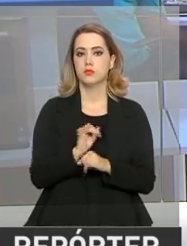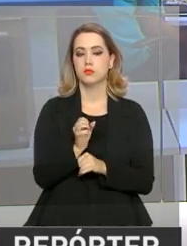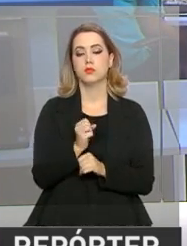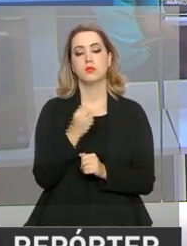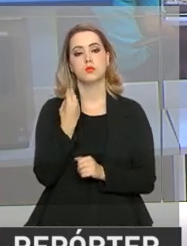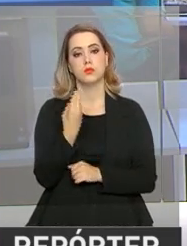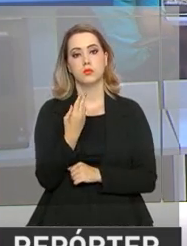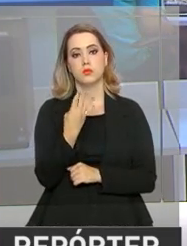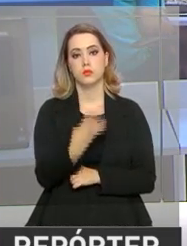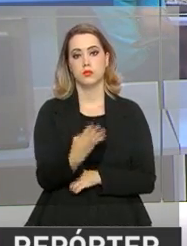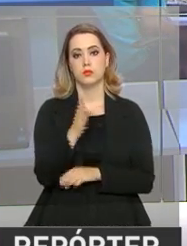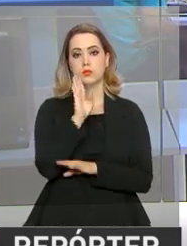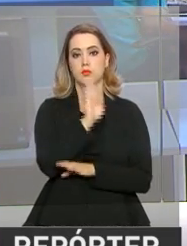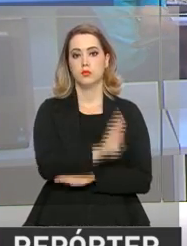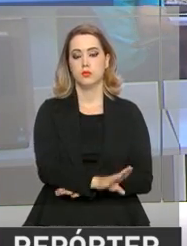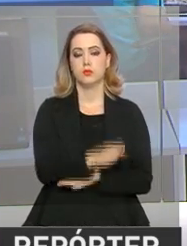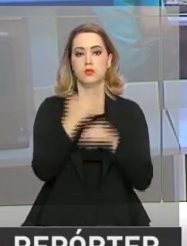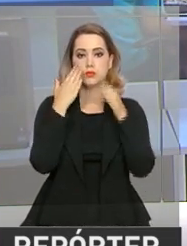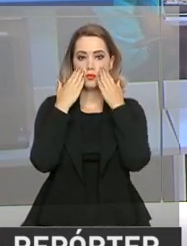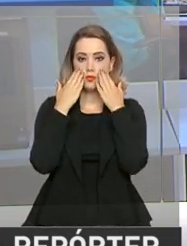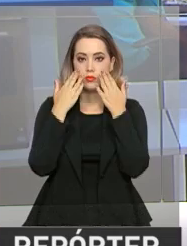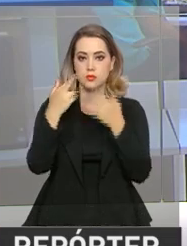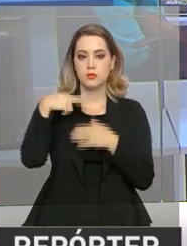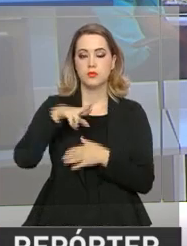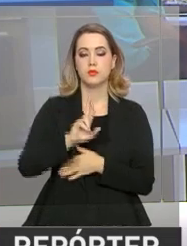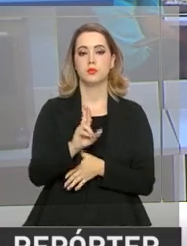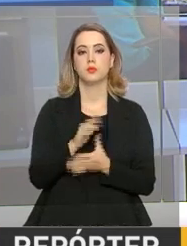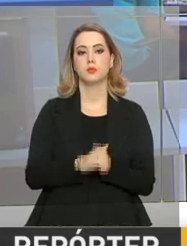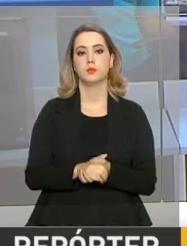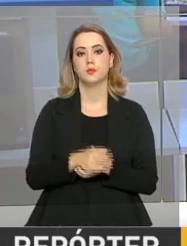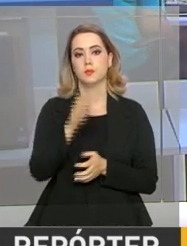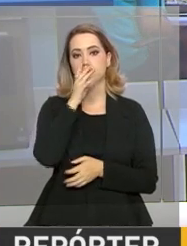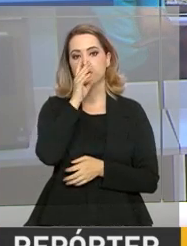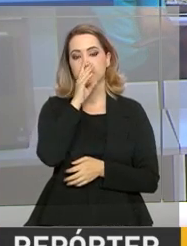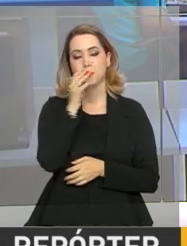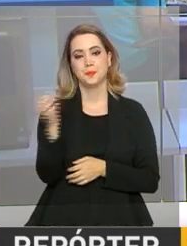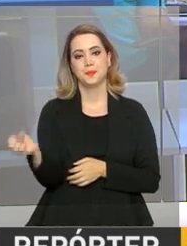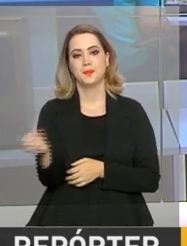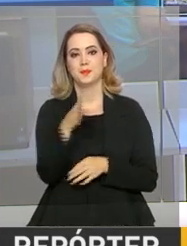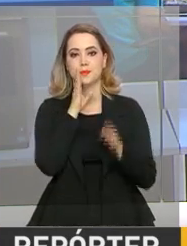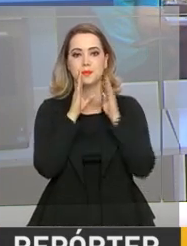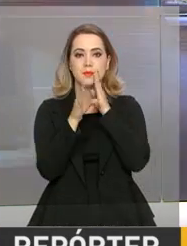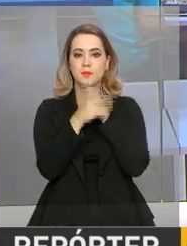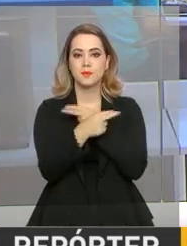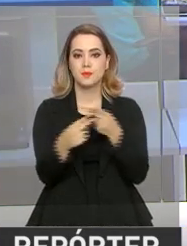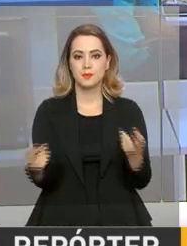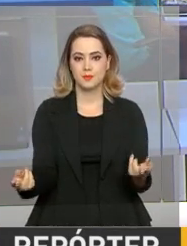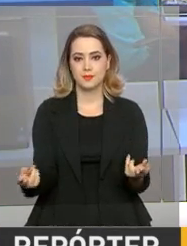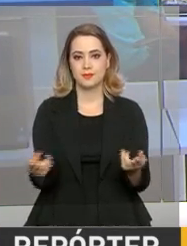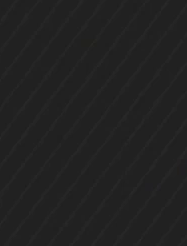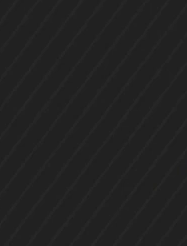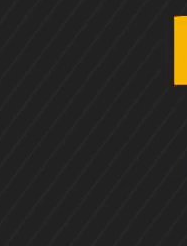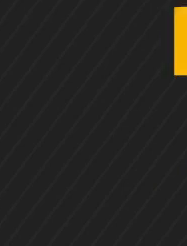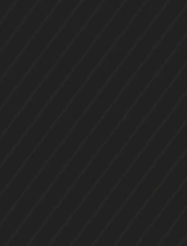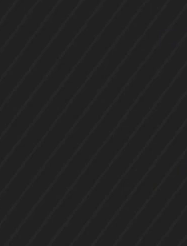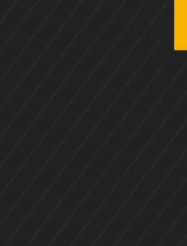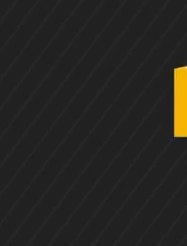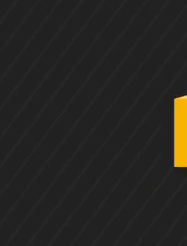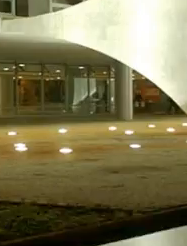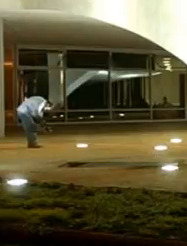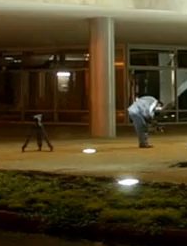outras informações ou às 16h na próxima edição do Repórter NBR. Acompanhe as novidades também pelas nossas redes sociais.